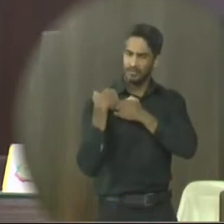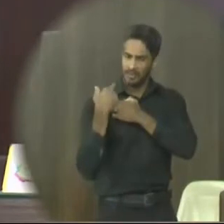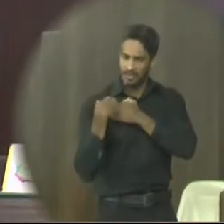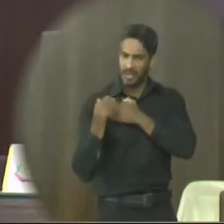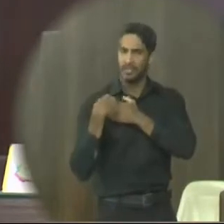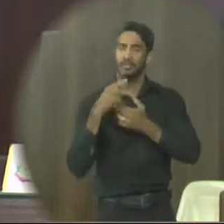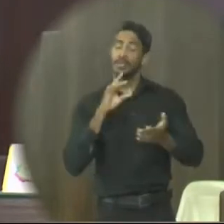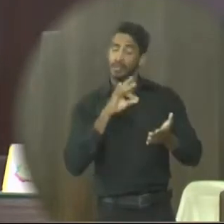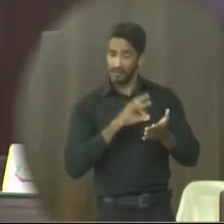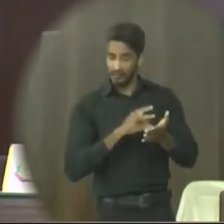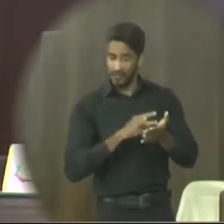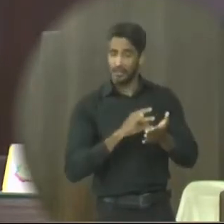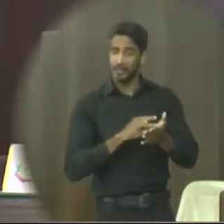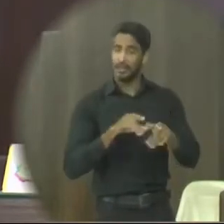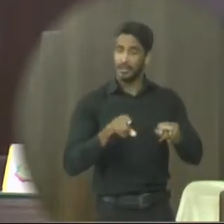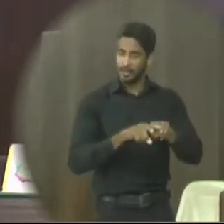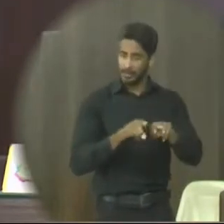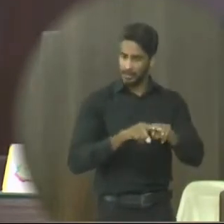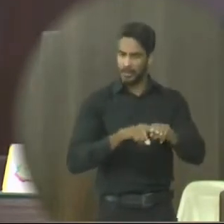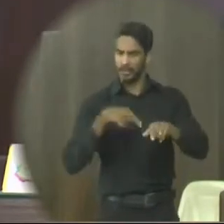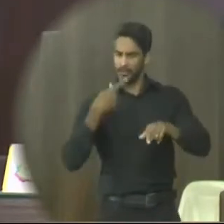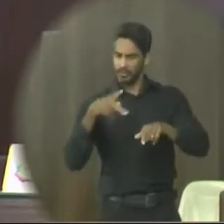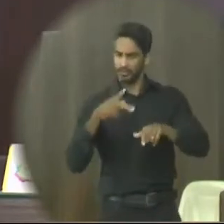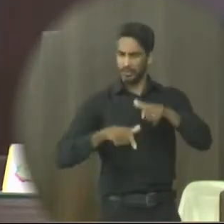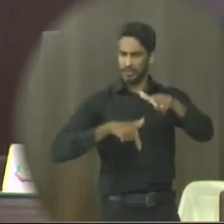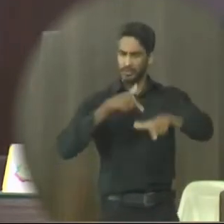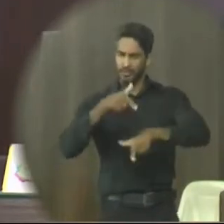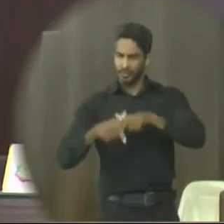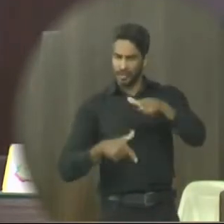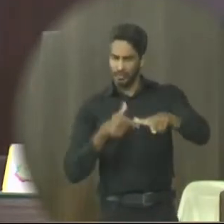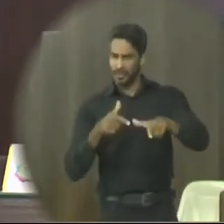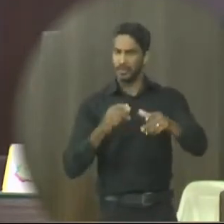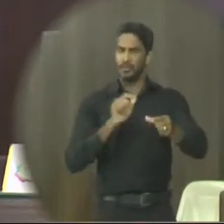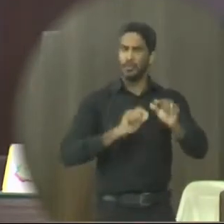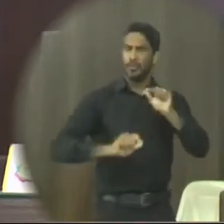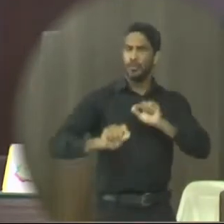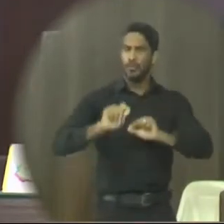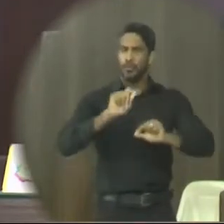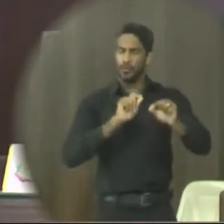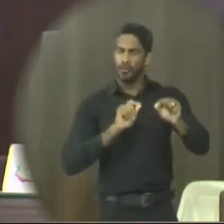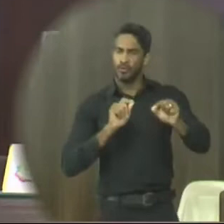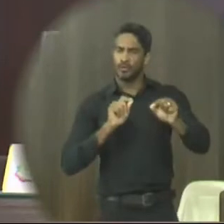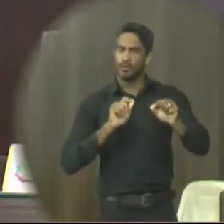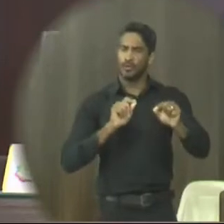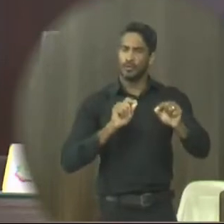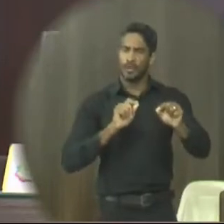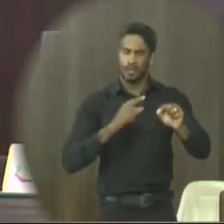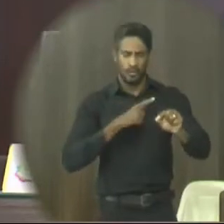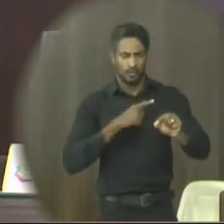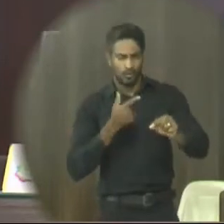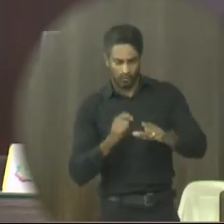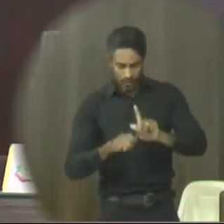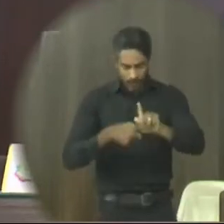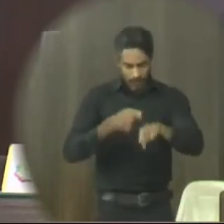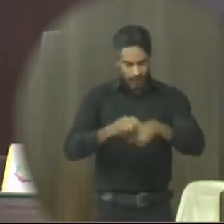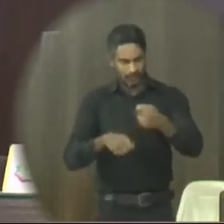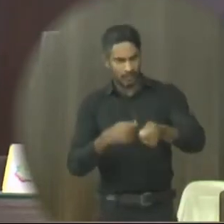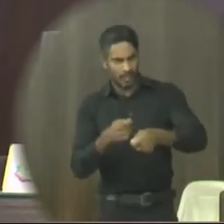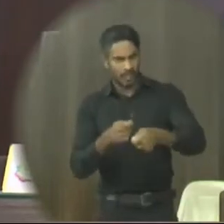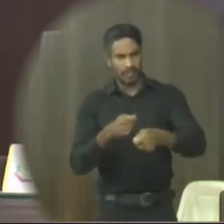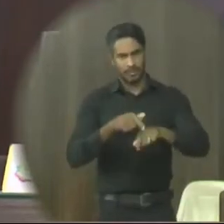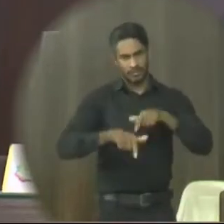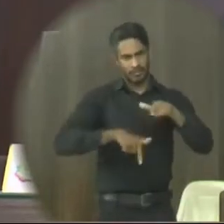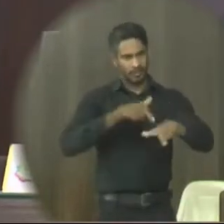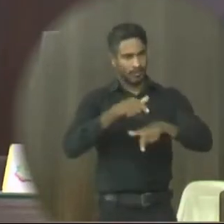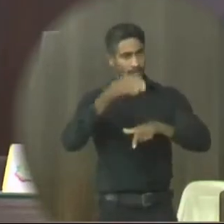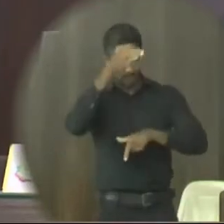verdadeira superação de funções, praticar-se ingerência nas organizações e rotina da